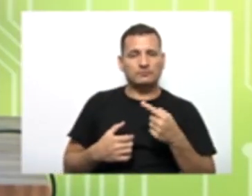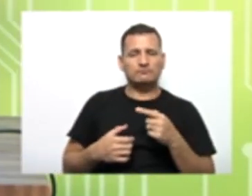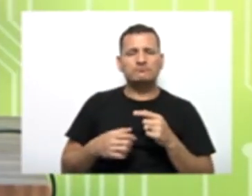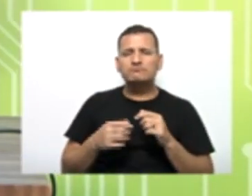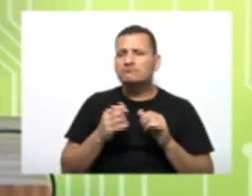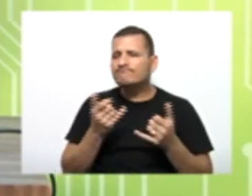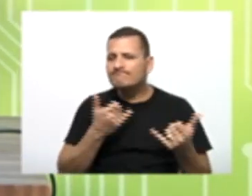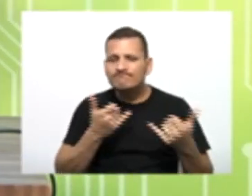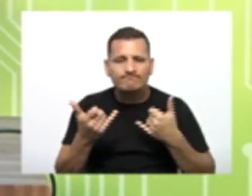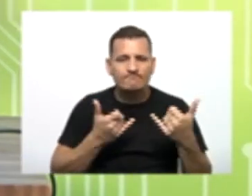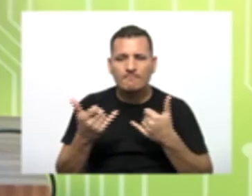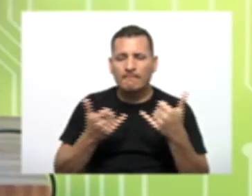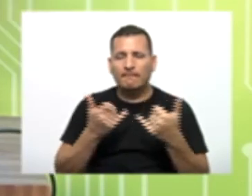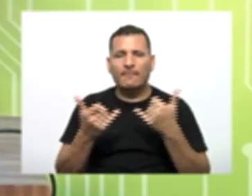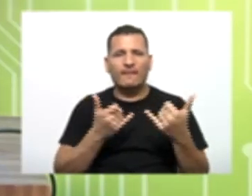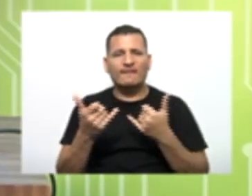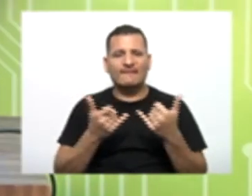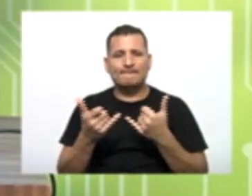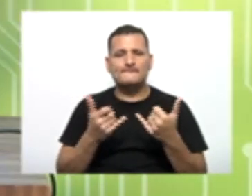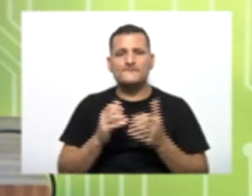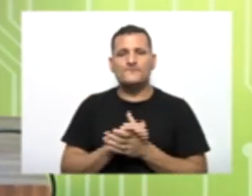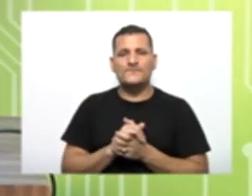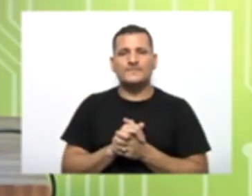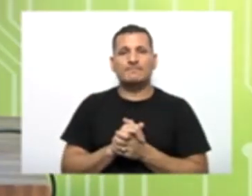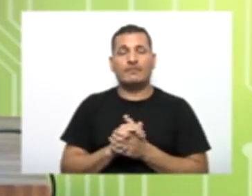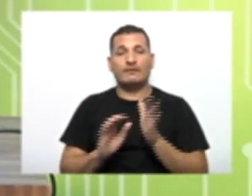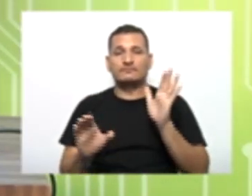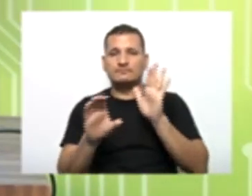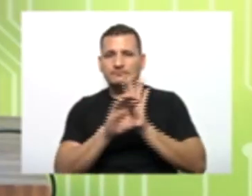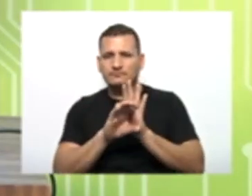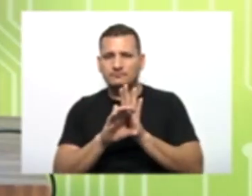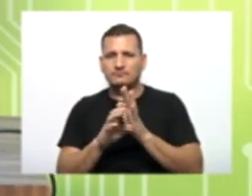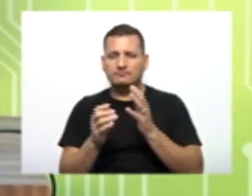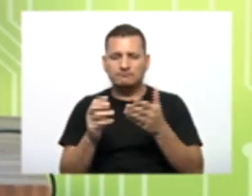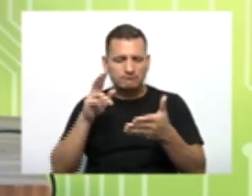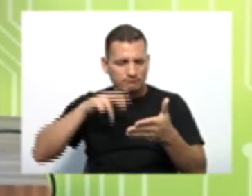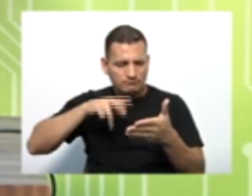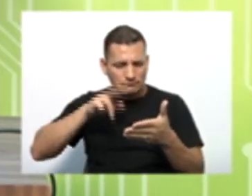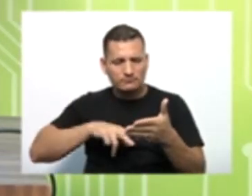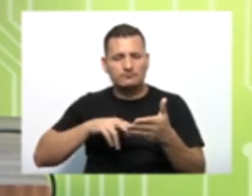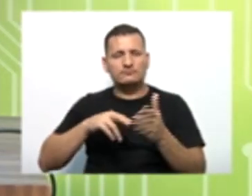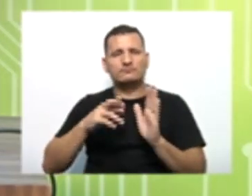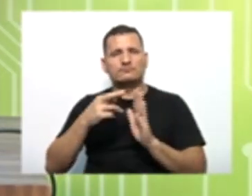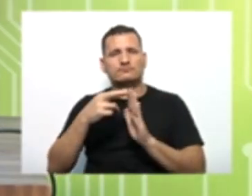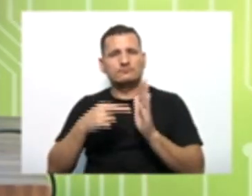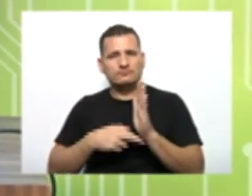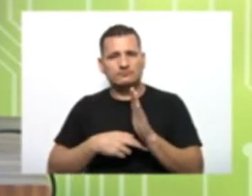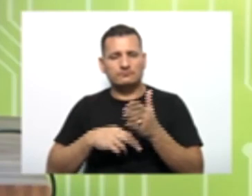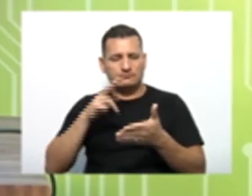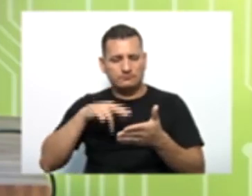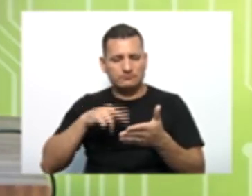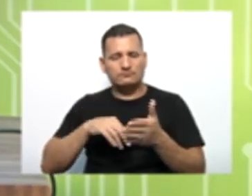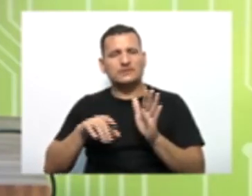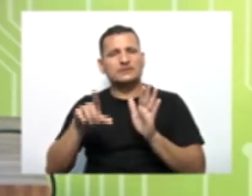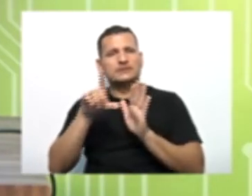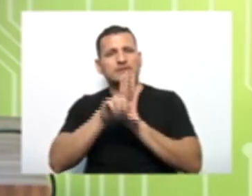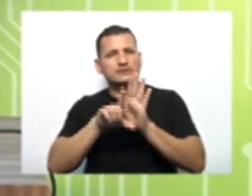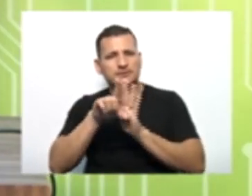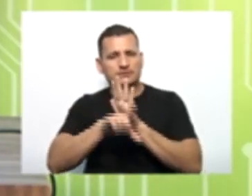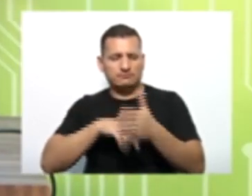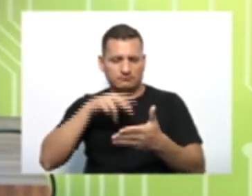associação propõe um projeto de lei e vocês, alunos, professores, podem propor um projeto de lei